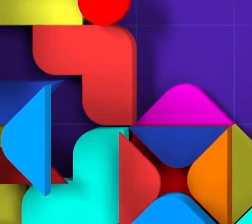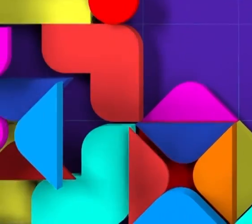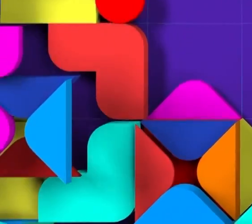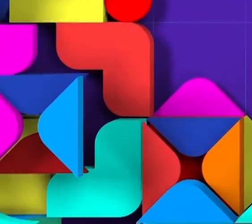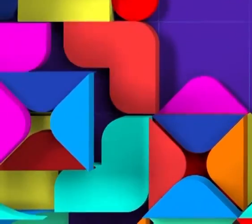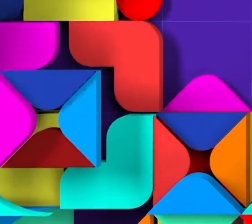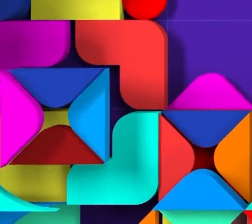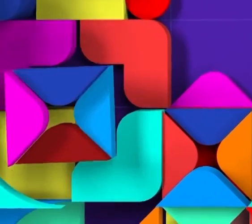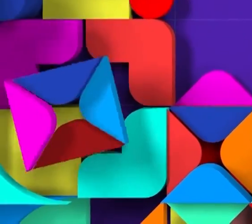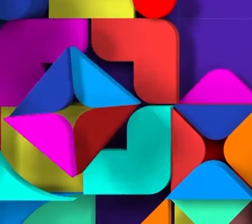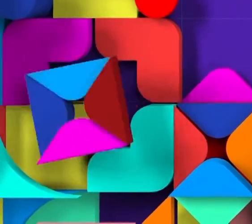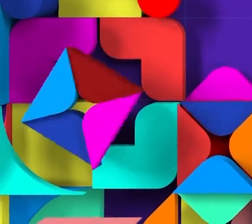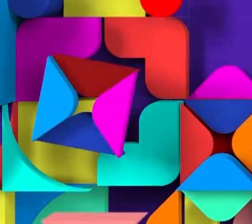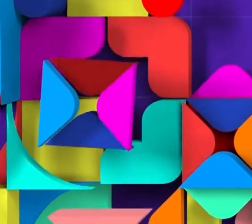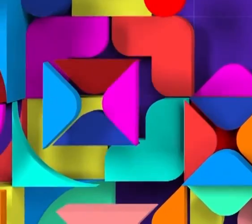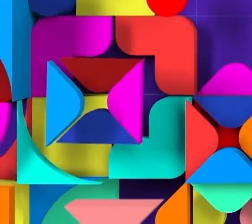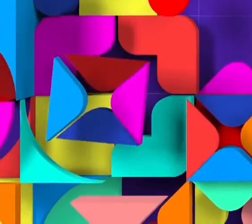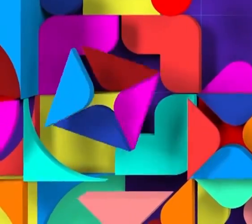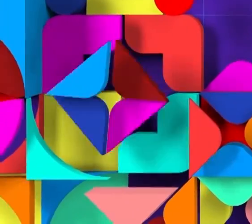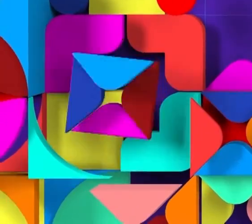E aí